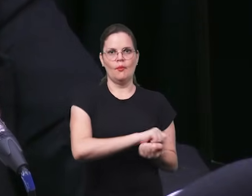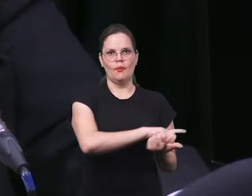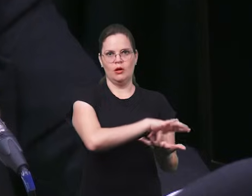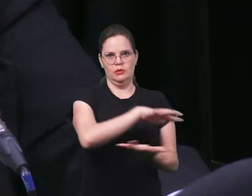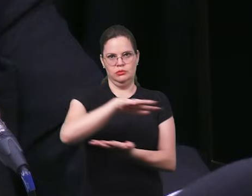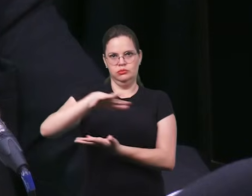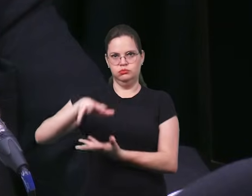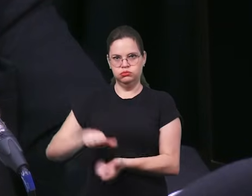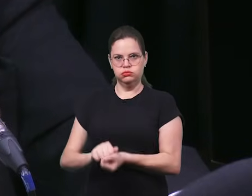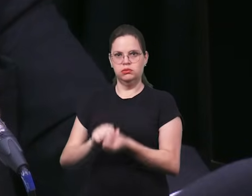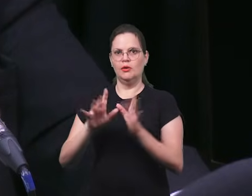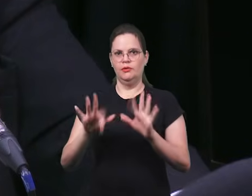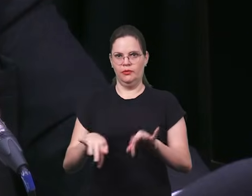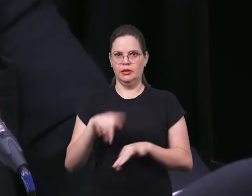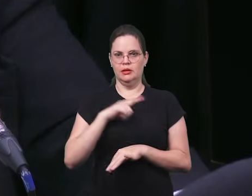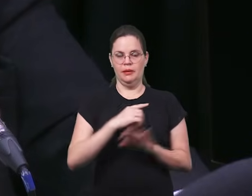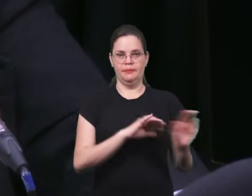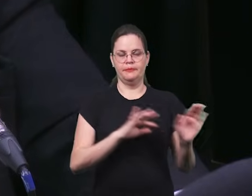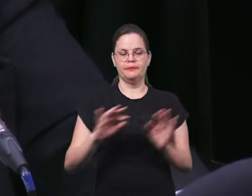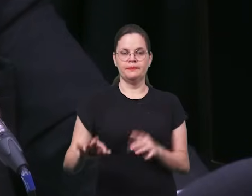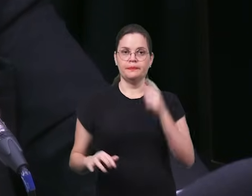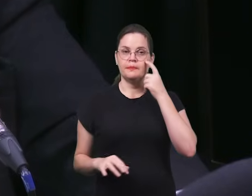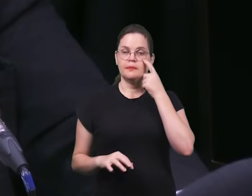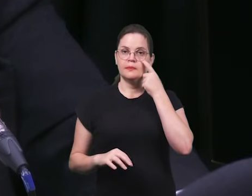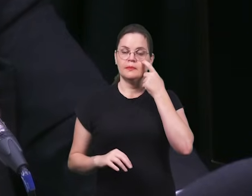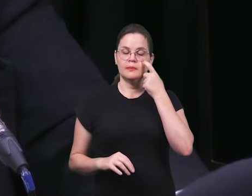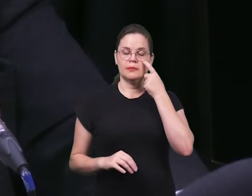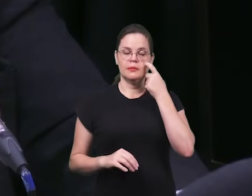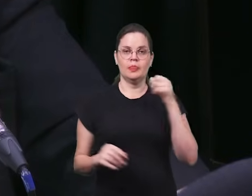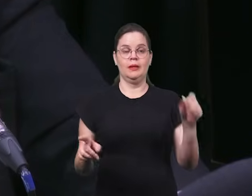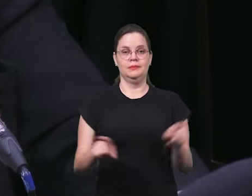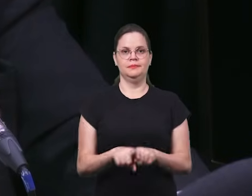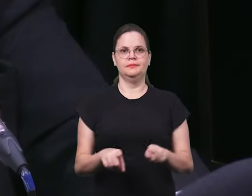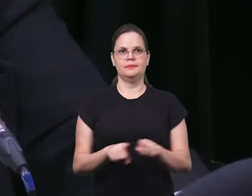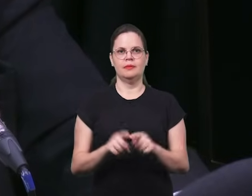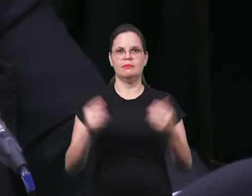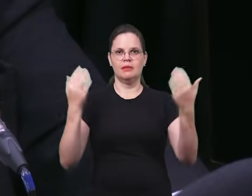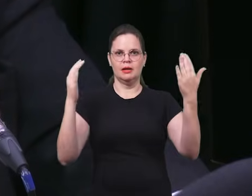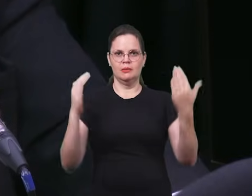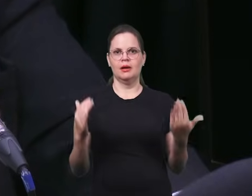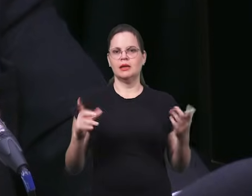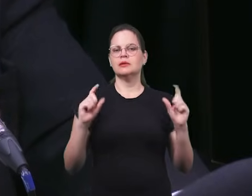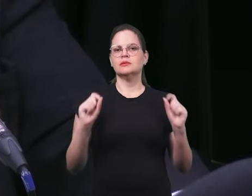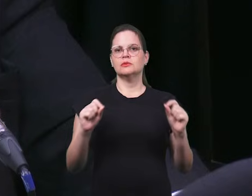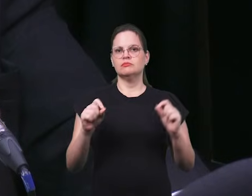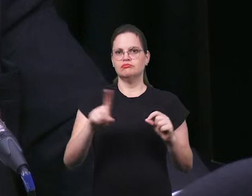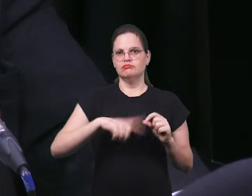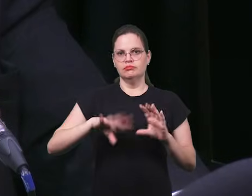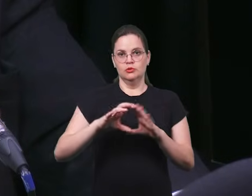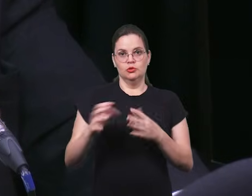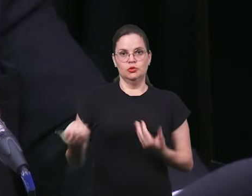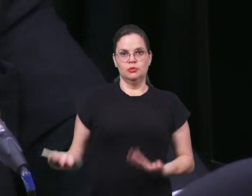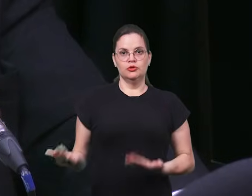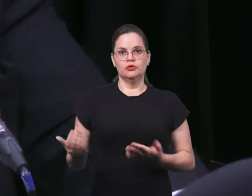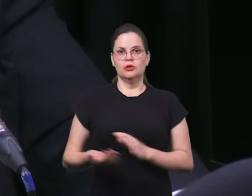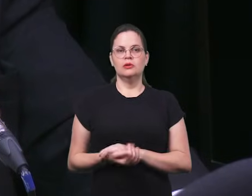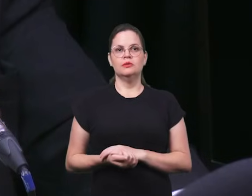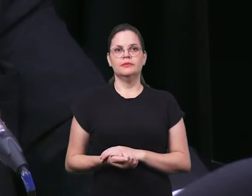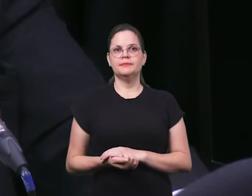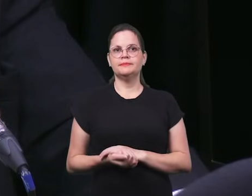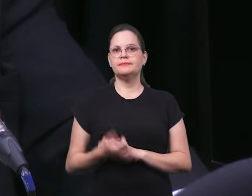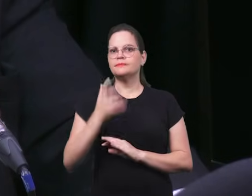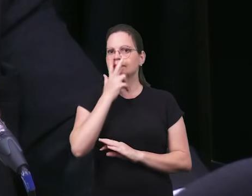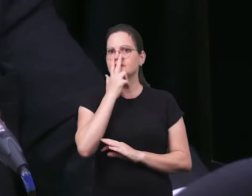que isso é maravilhoso. E assim, fazendo uma analogia também, e é muito para o jovem, é como se Deus fosse